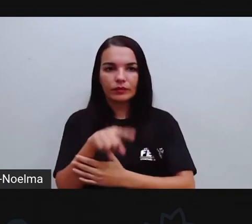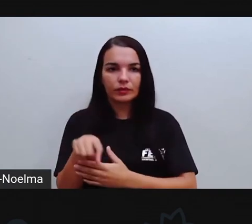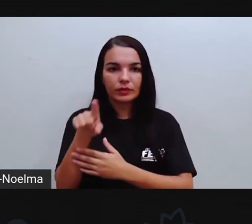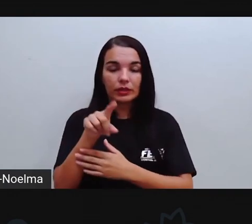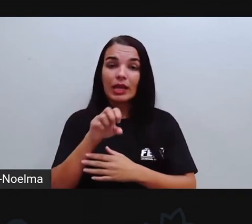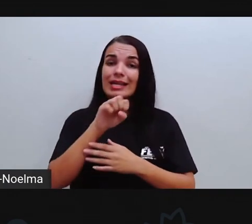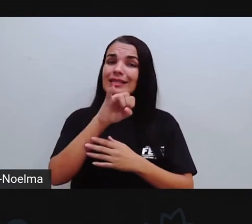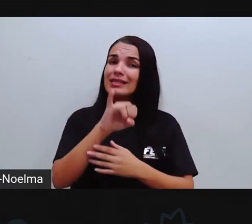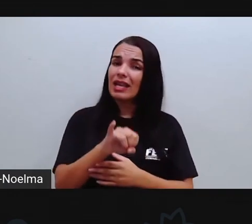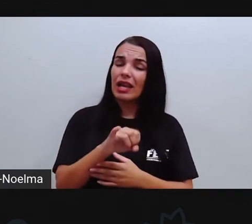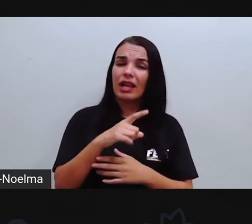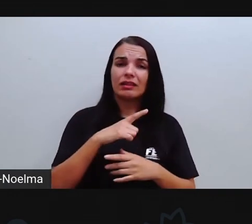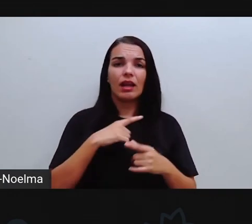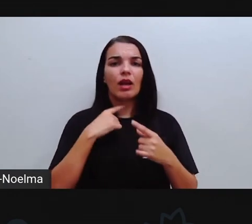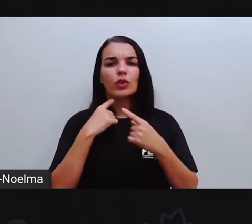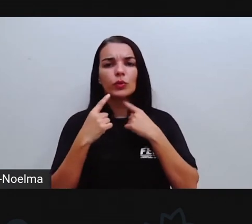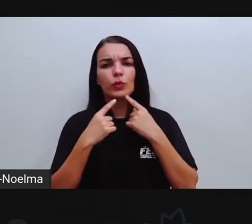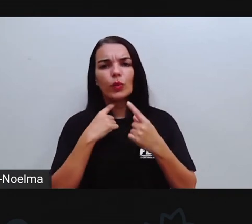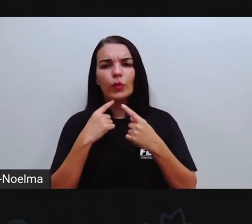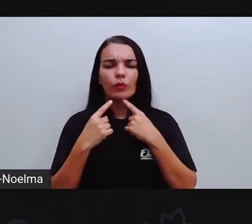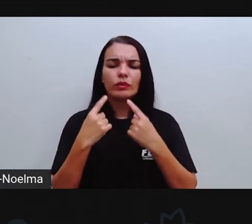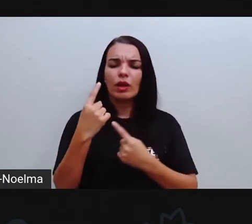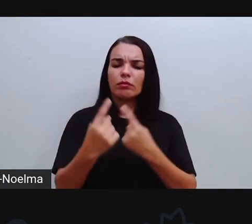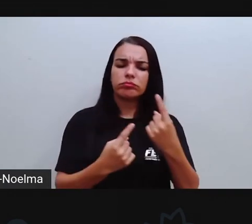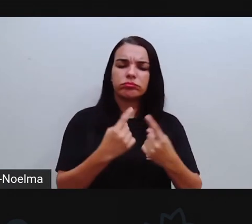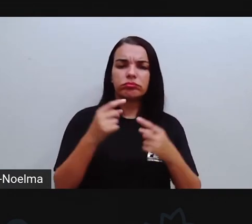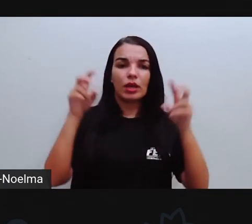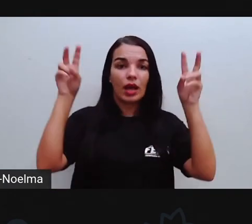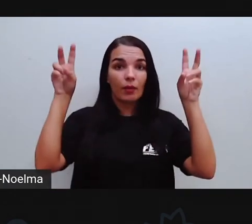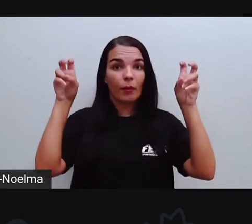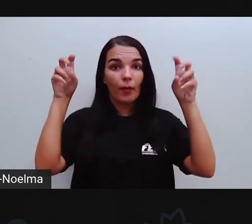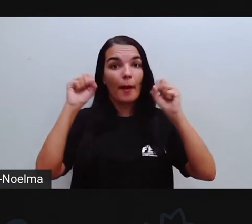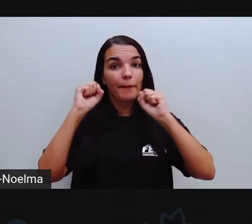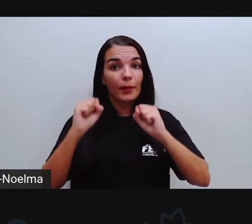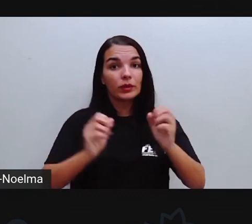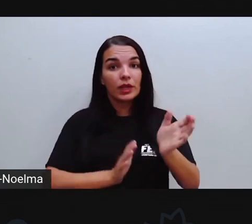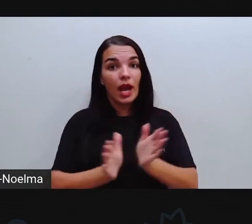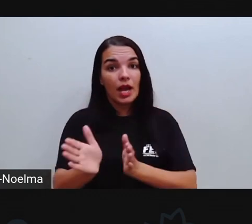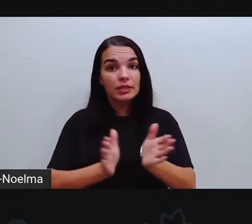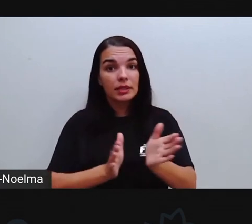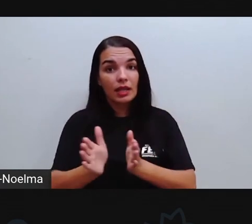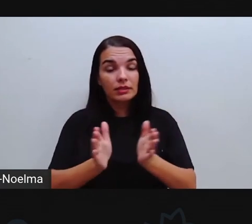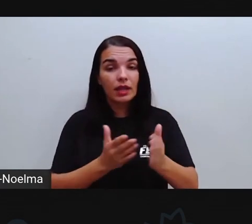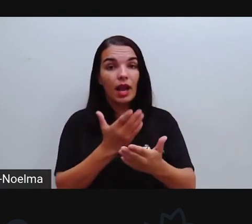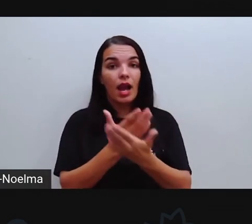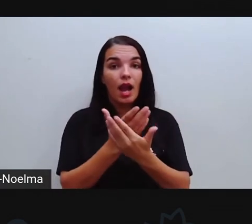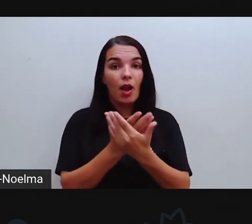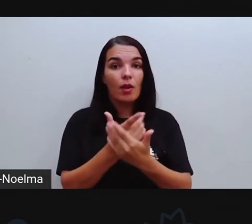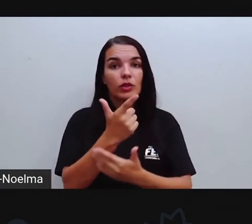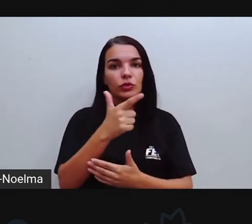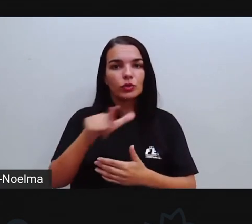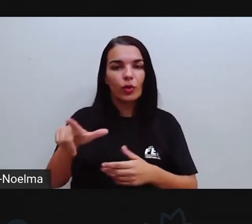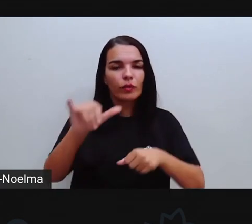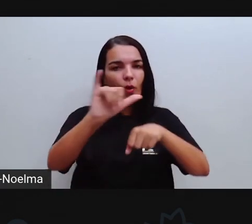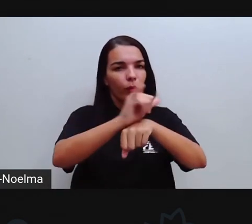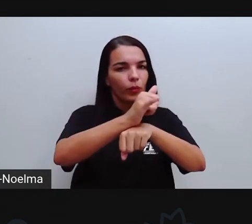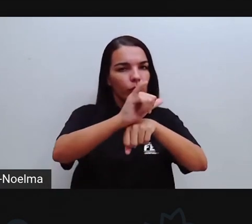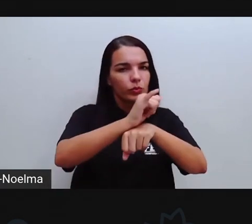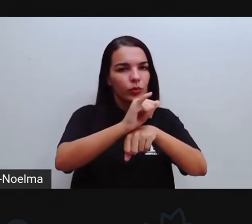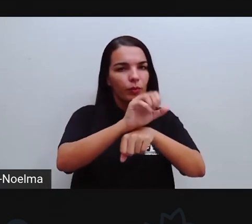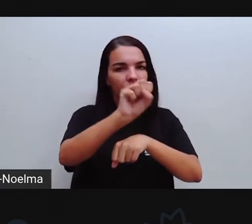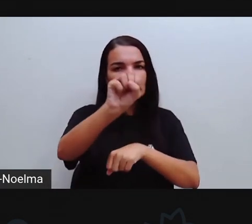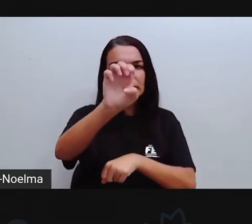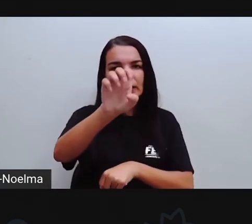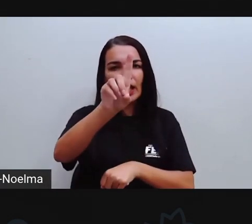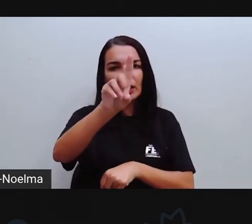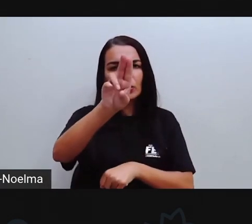Caso vocês tenham alguma dúvida sobre esse assunto, vocês podem acessar a essa aula novamente lá no nosso canal da Seduc